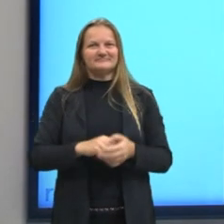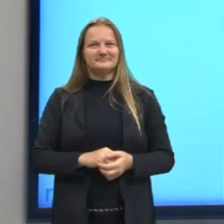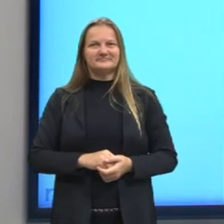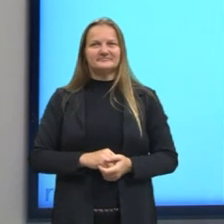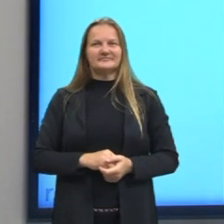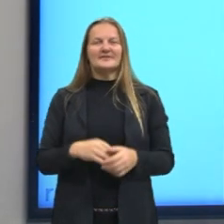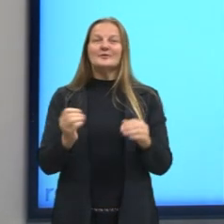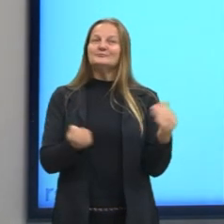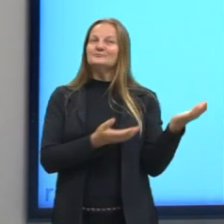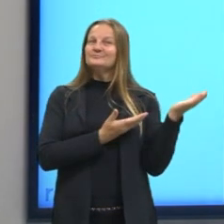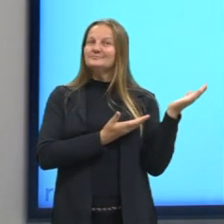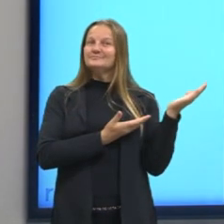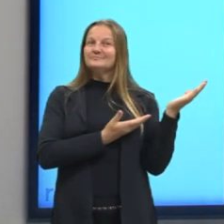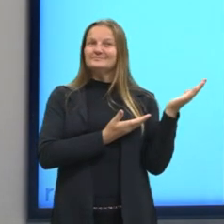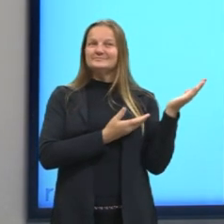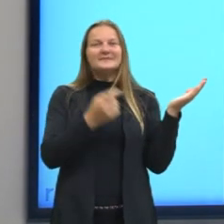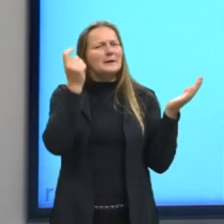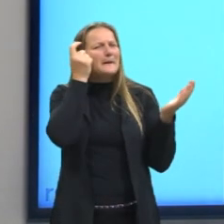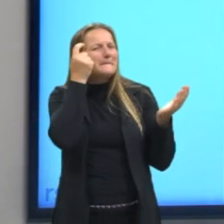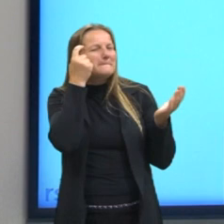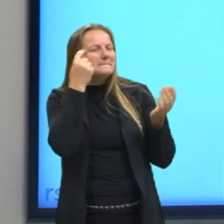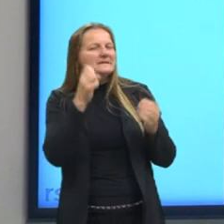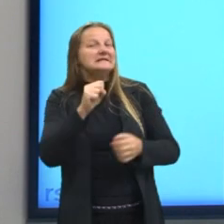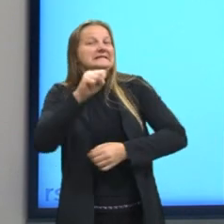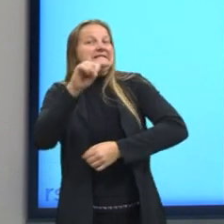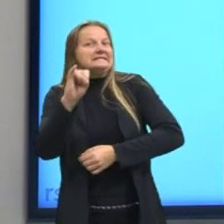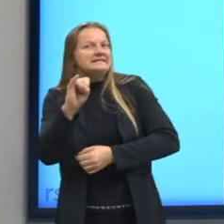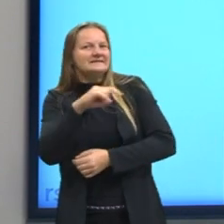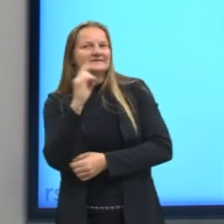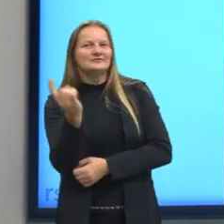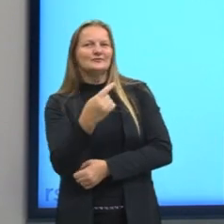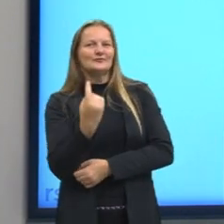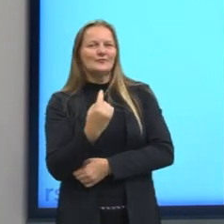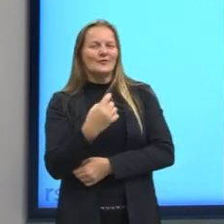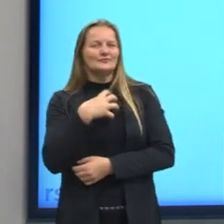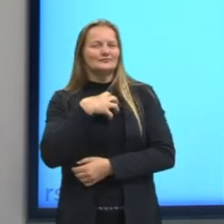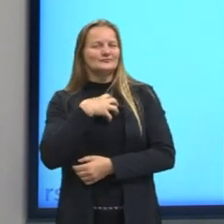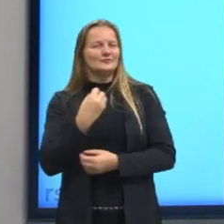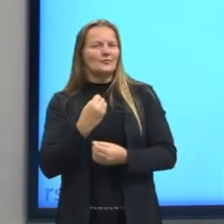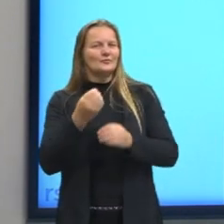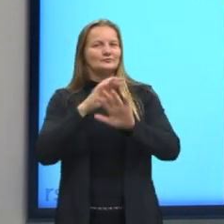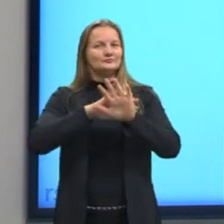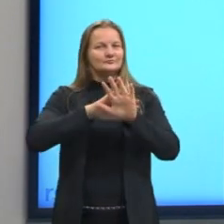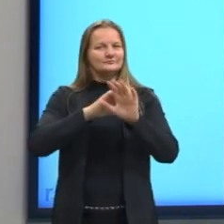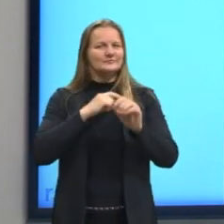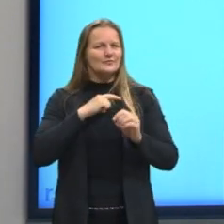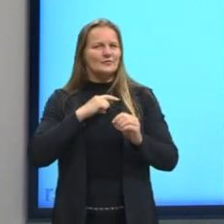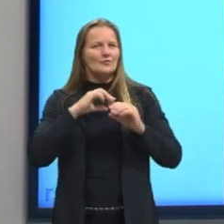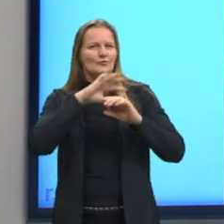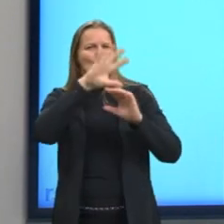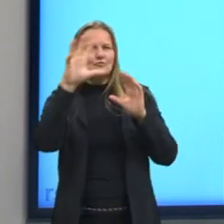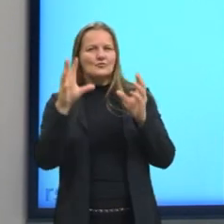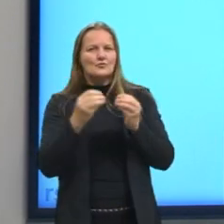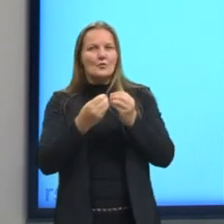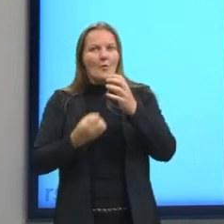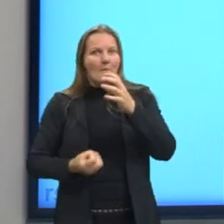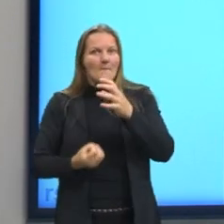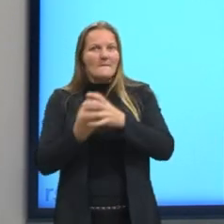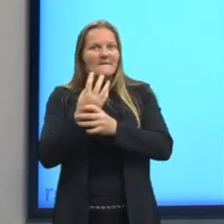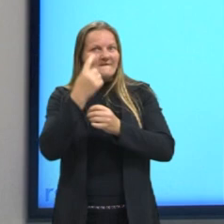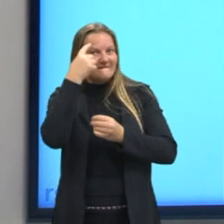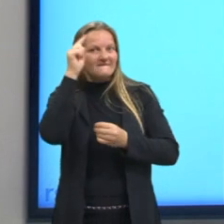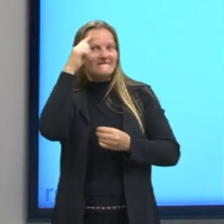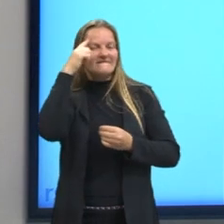Oi e eu pensei né sim o nosso sentido conotativo ele vai abarcar esse uso criativo da